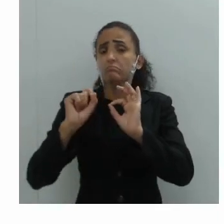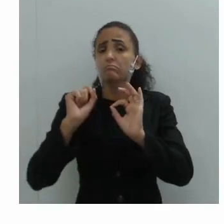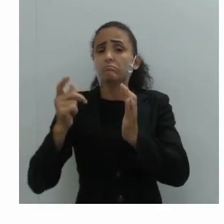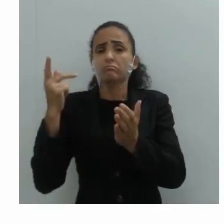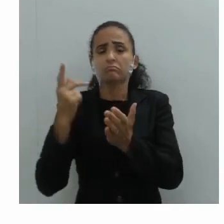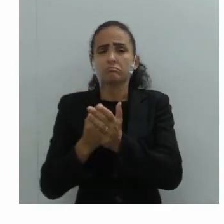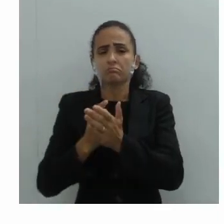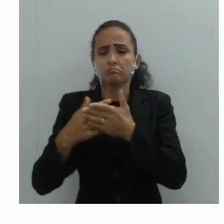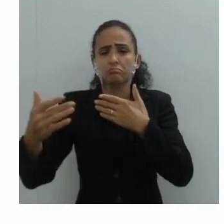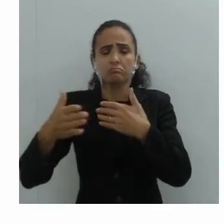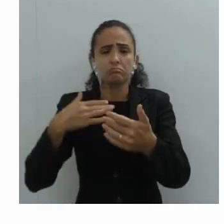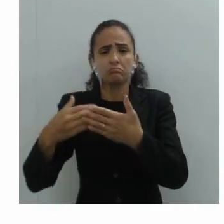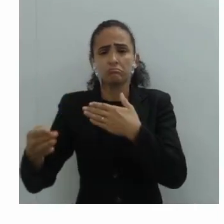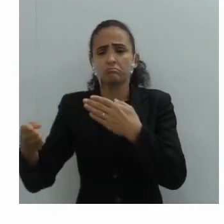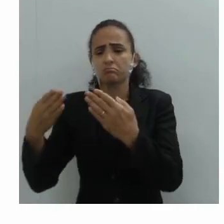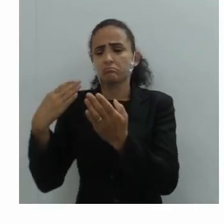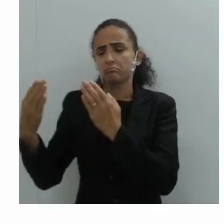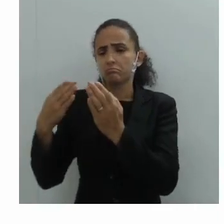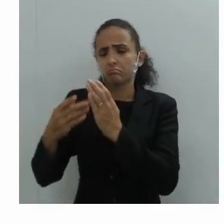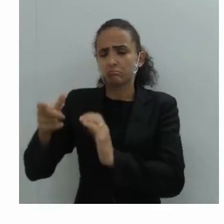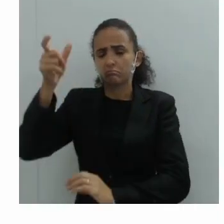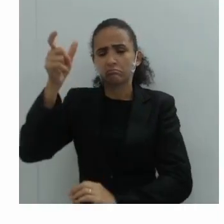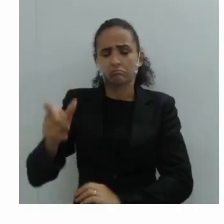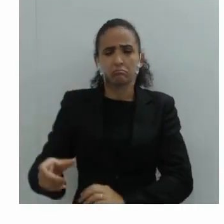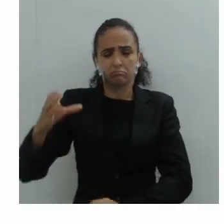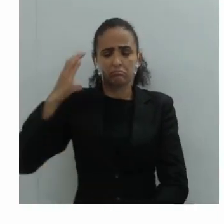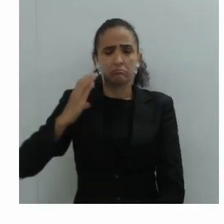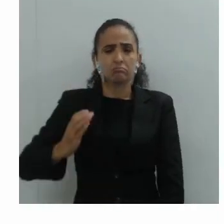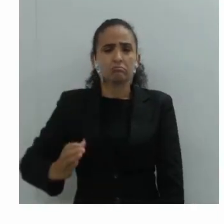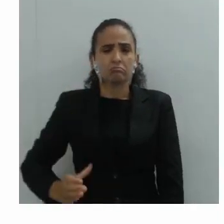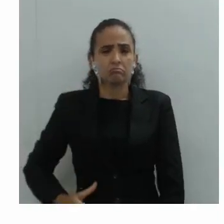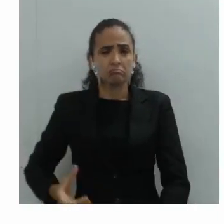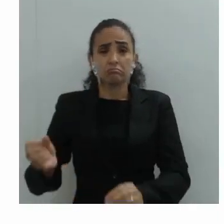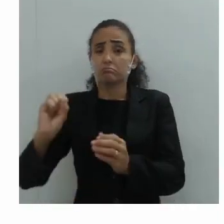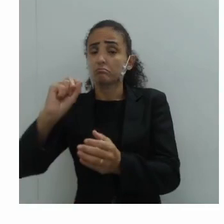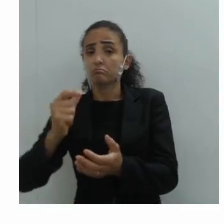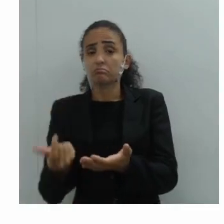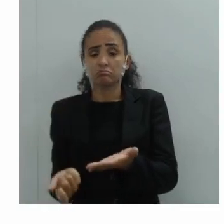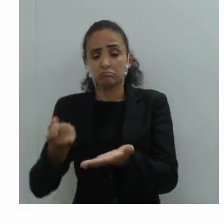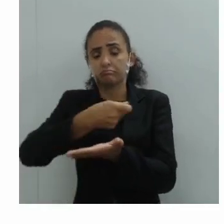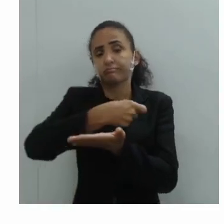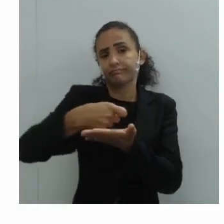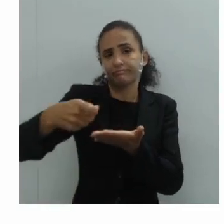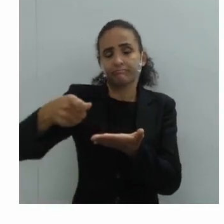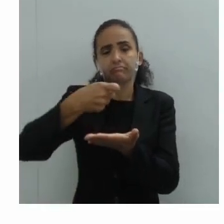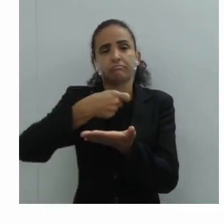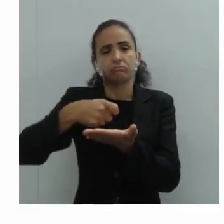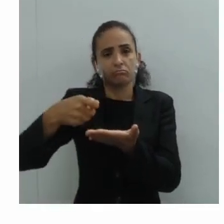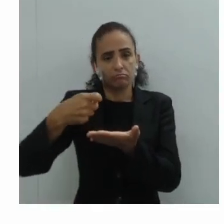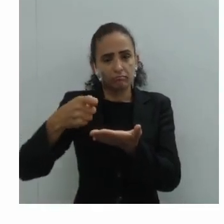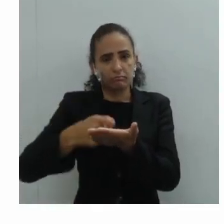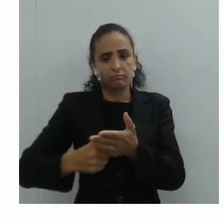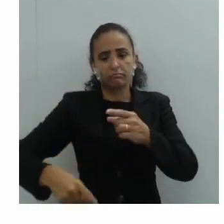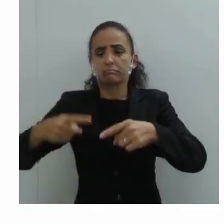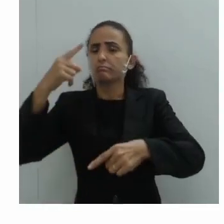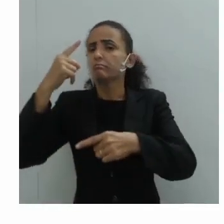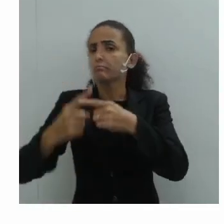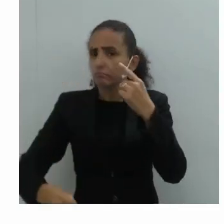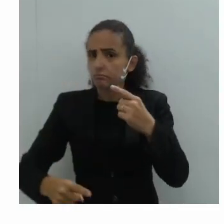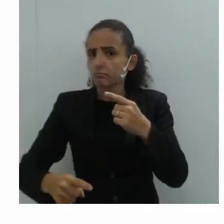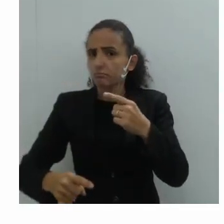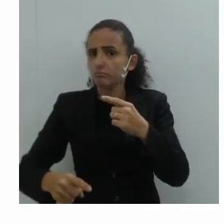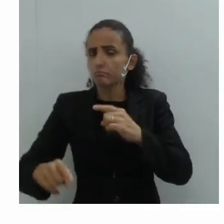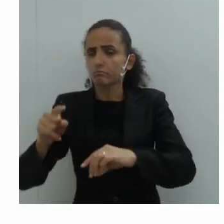é qualquer discurso, gesto ou conduta escrita ou representada que seja proibida, porque